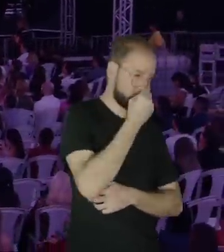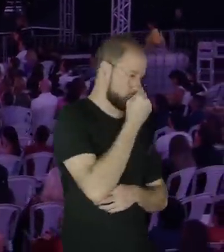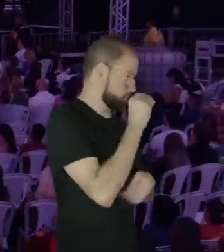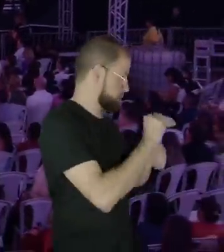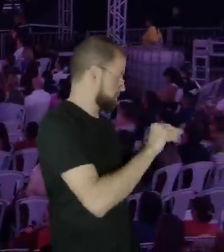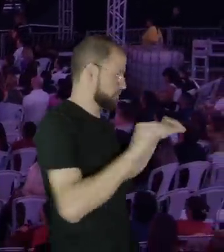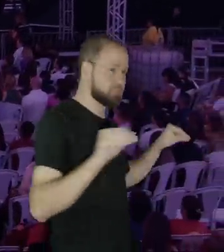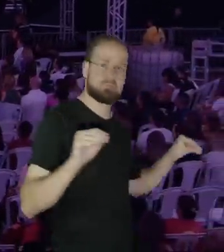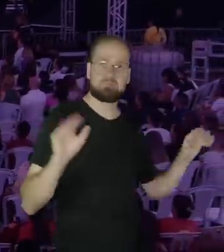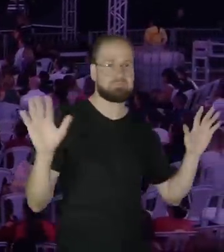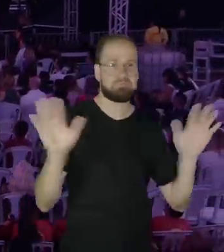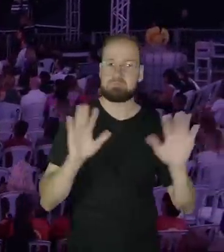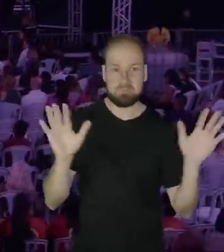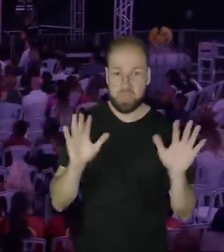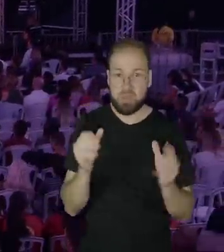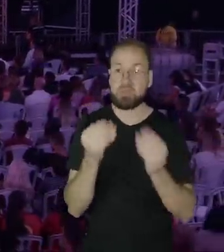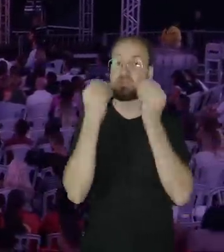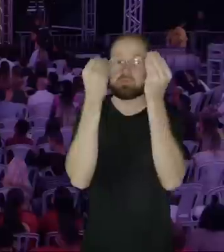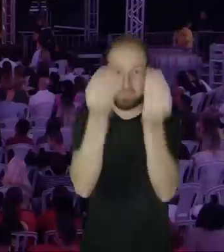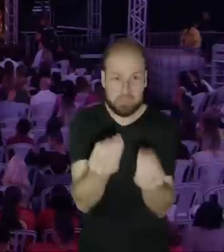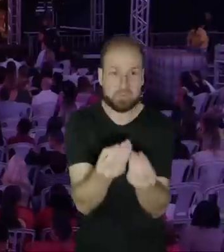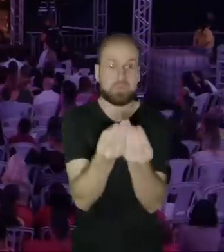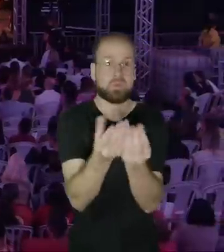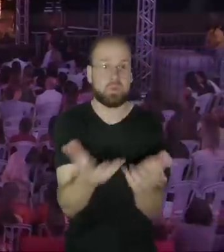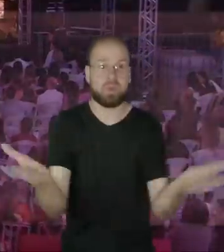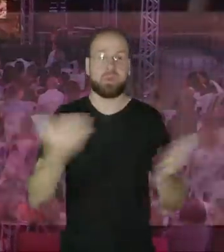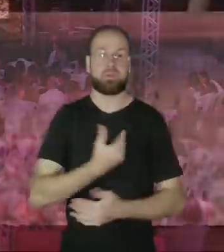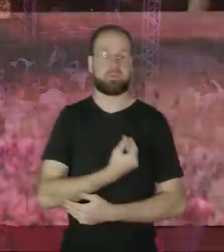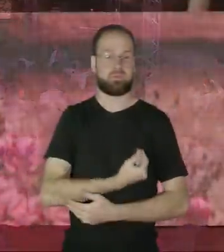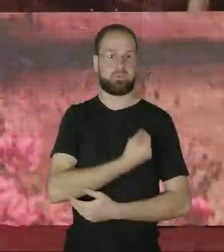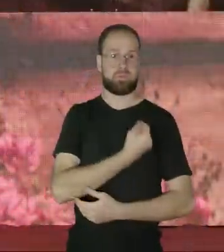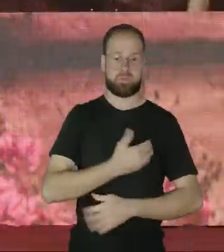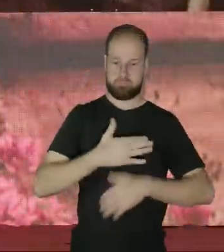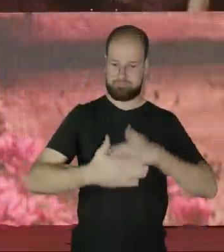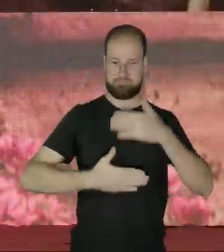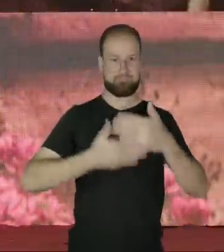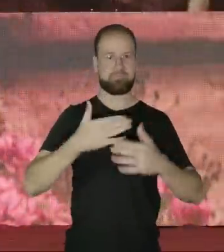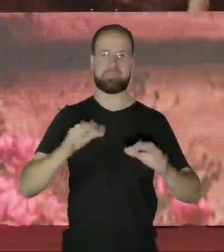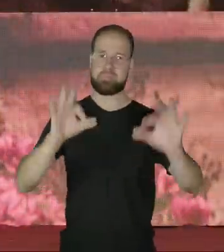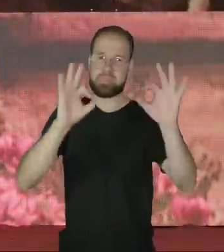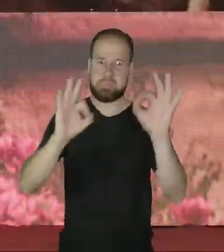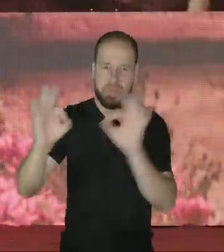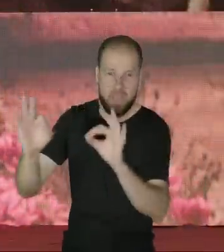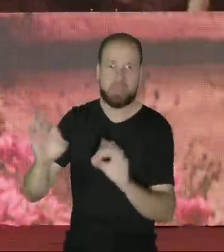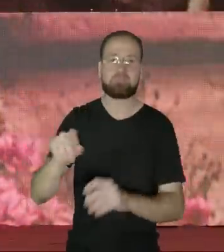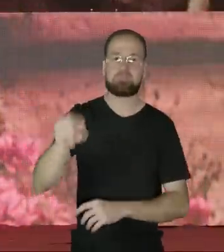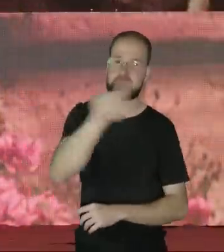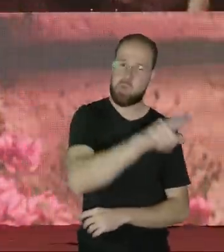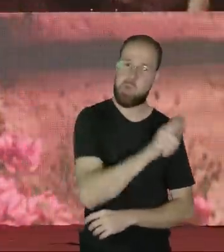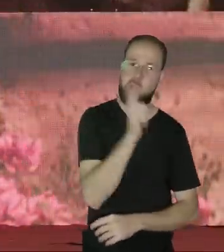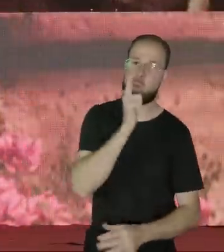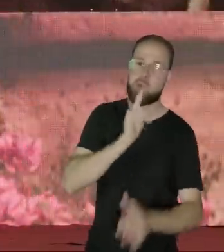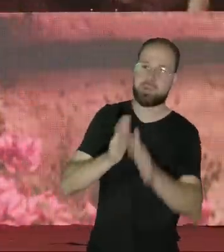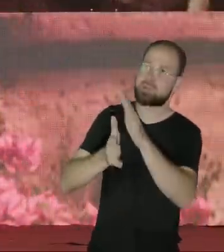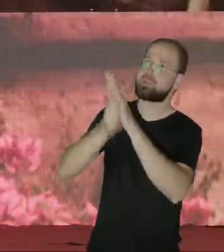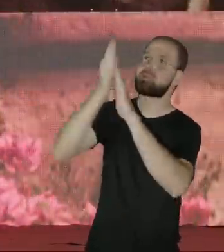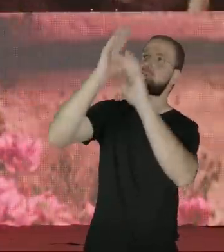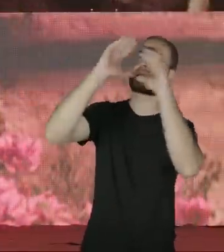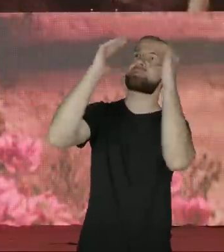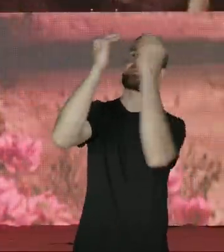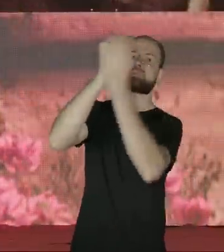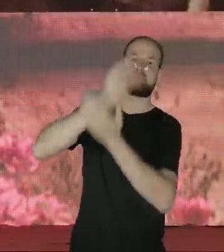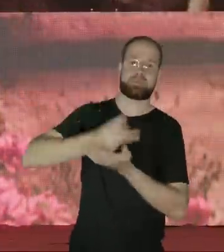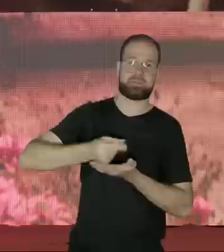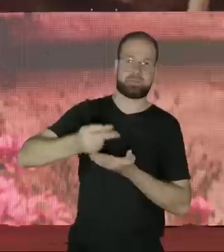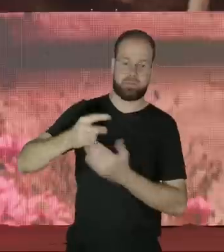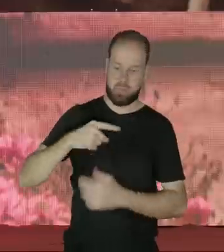abundância, para que pudéssemos ter a vida na eternidade. E jamais nos faltará nada para chegarmos a